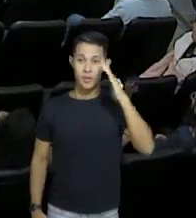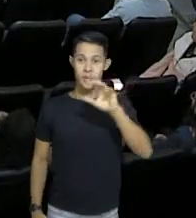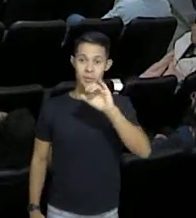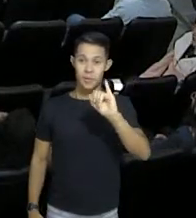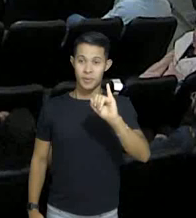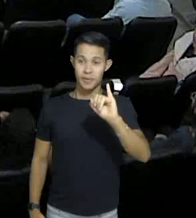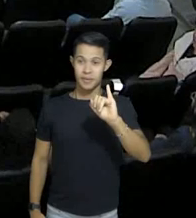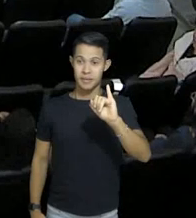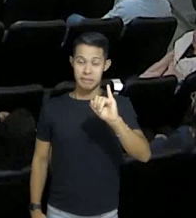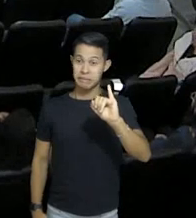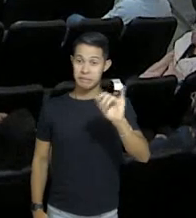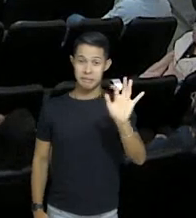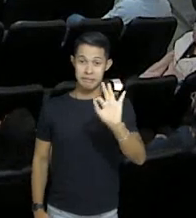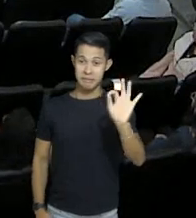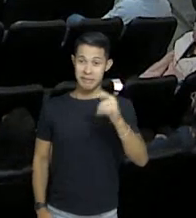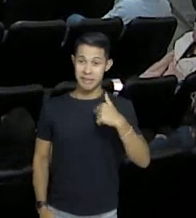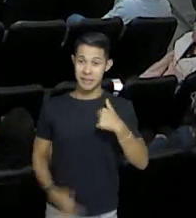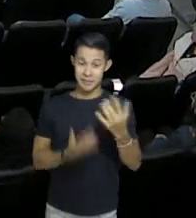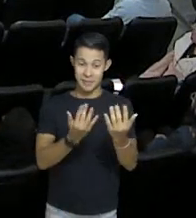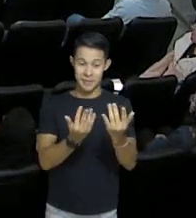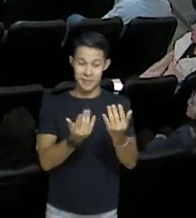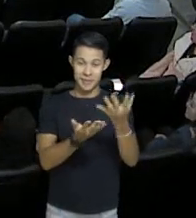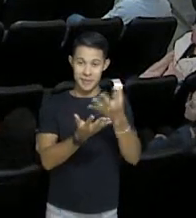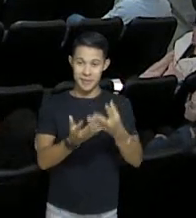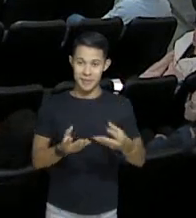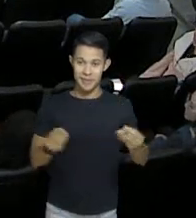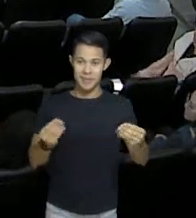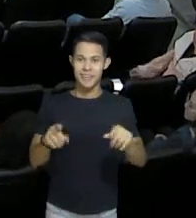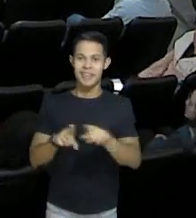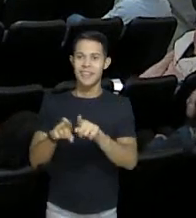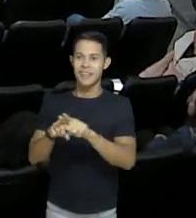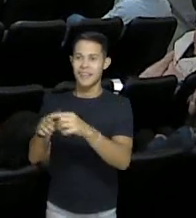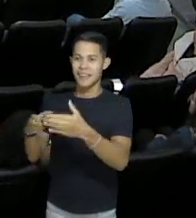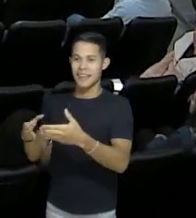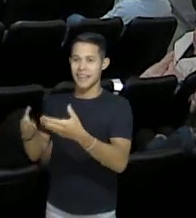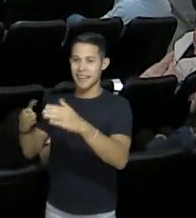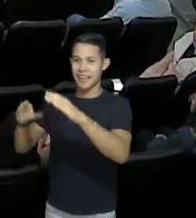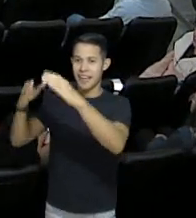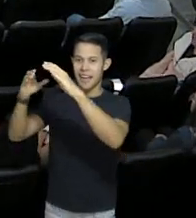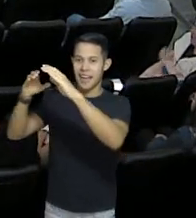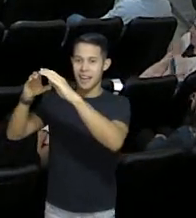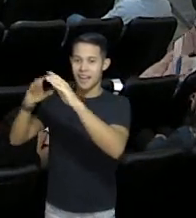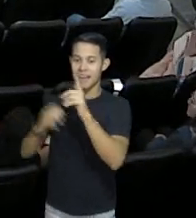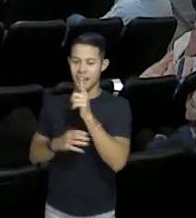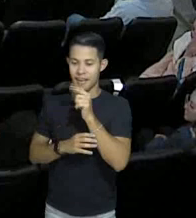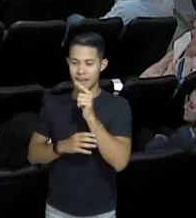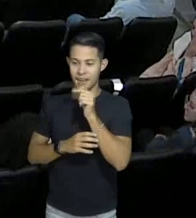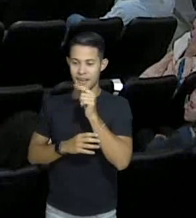tem uma garrafa lá embaixo, se alguém perdeu, tá?